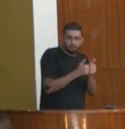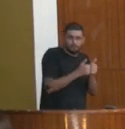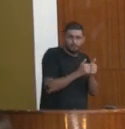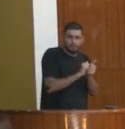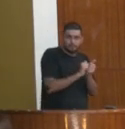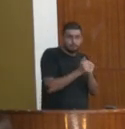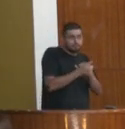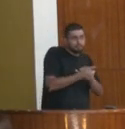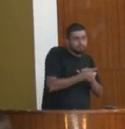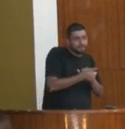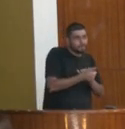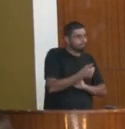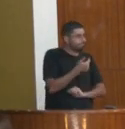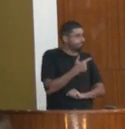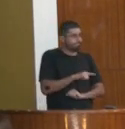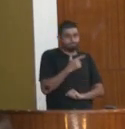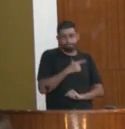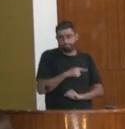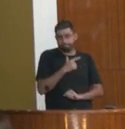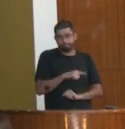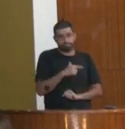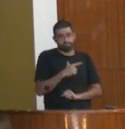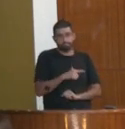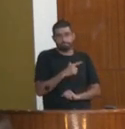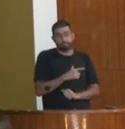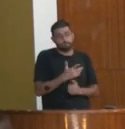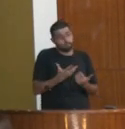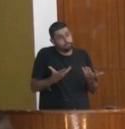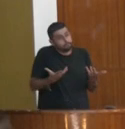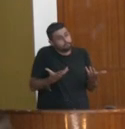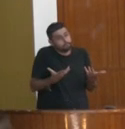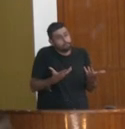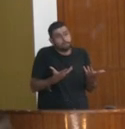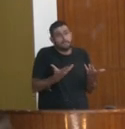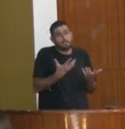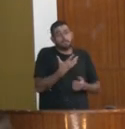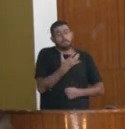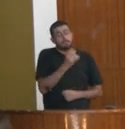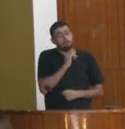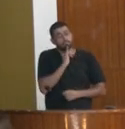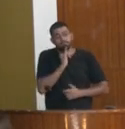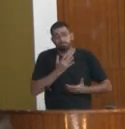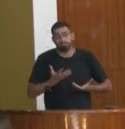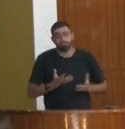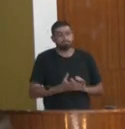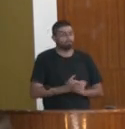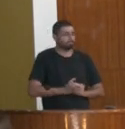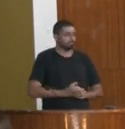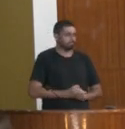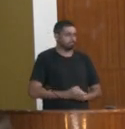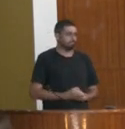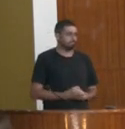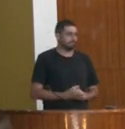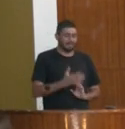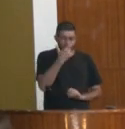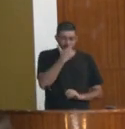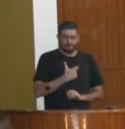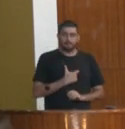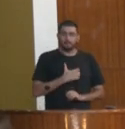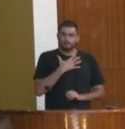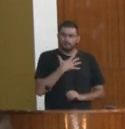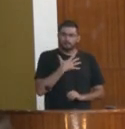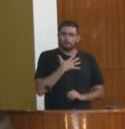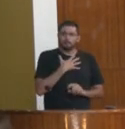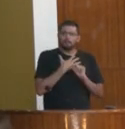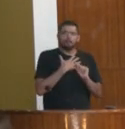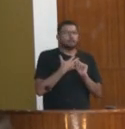entendeu? E você tinha que se jogar. Não é isso? Ou seja, a minha condição não me permitia, que eu